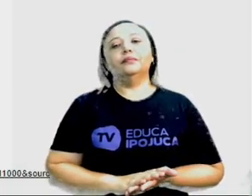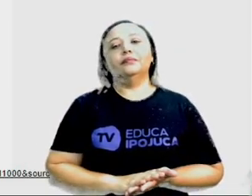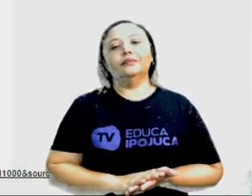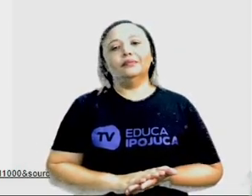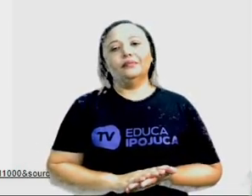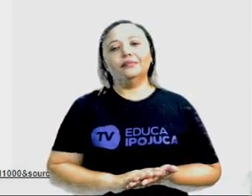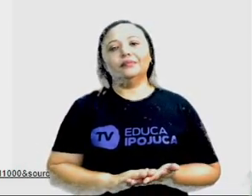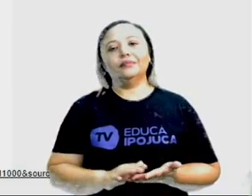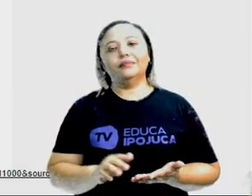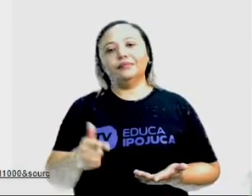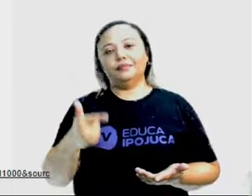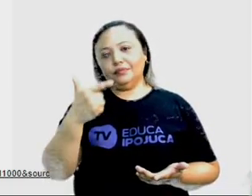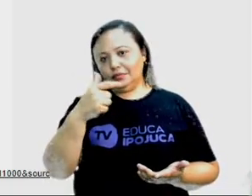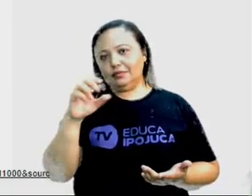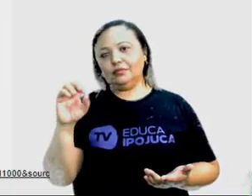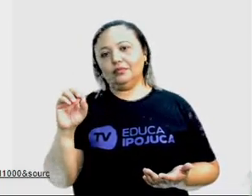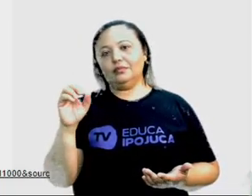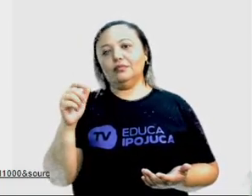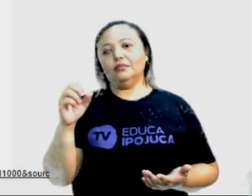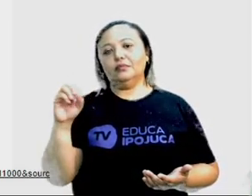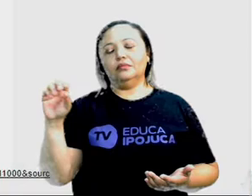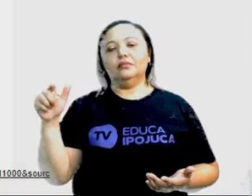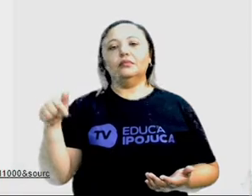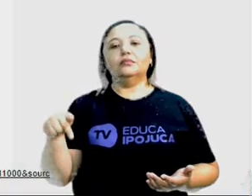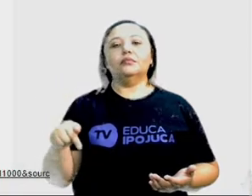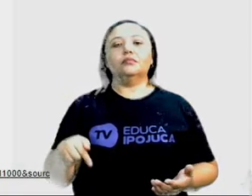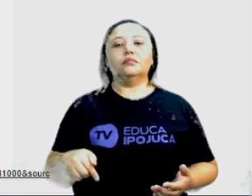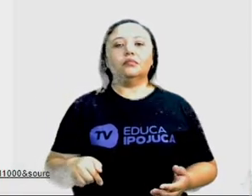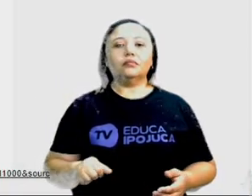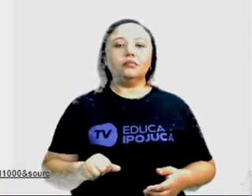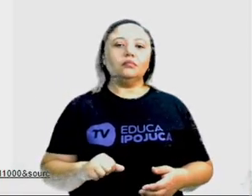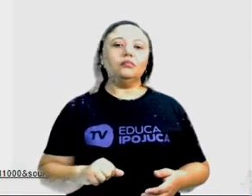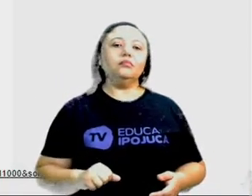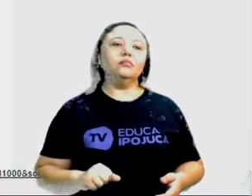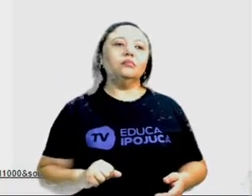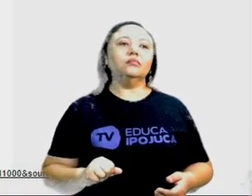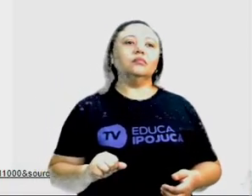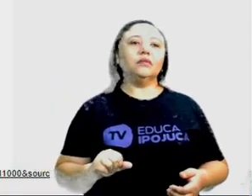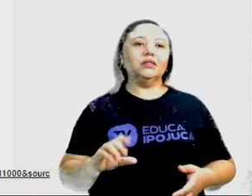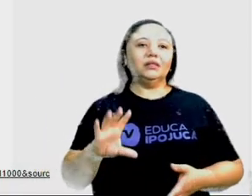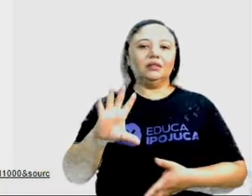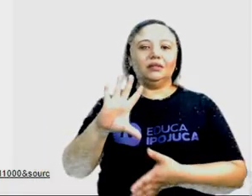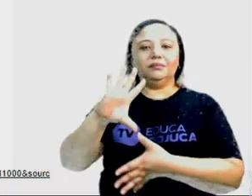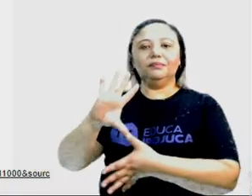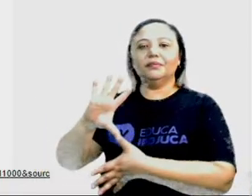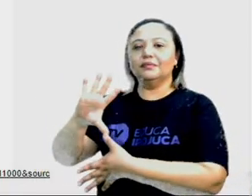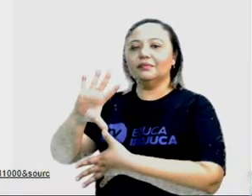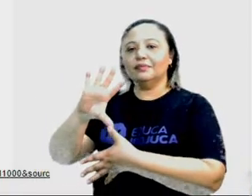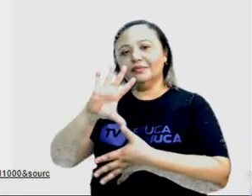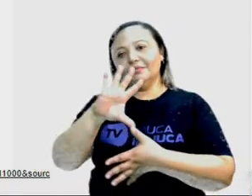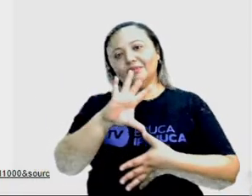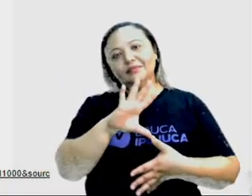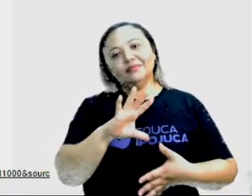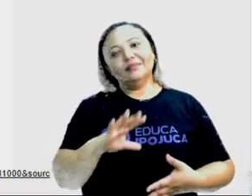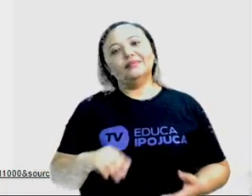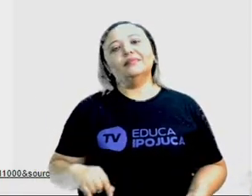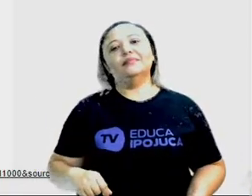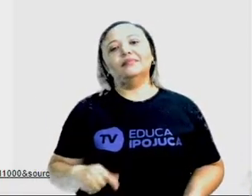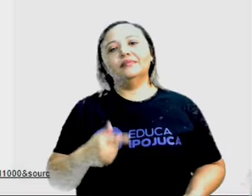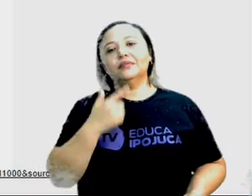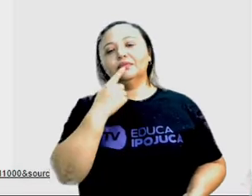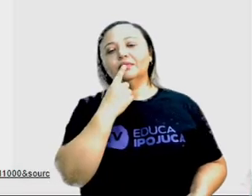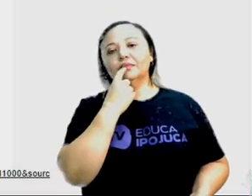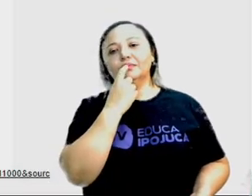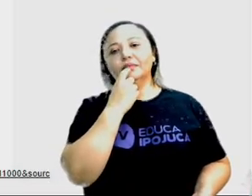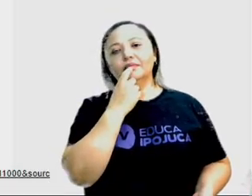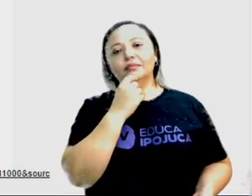aumentou em 2007. Nas Américas, observe que esse vermelho